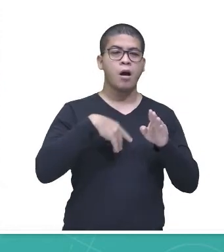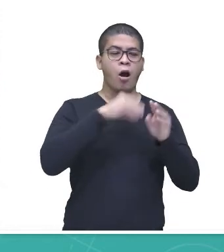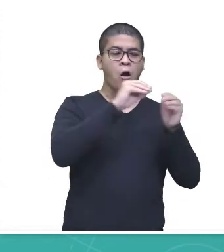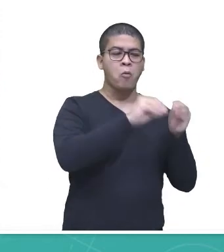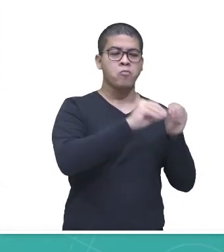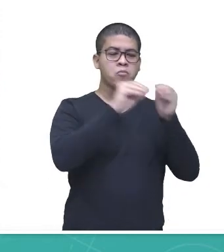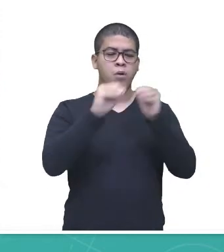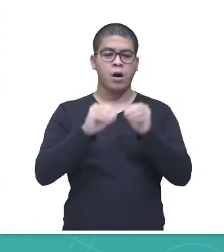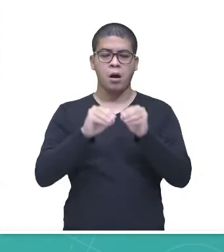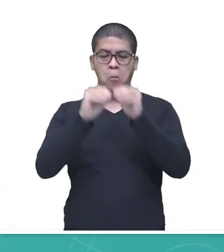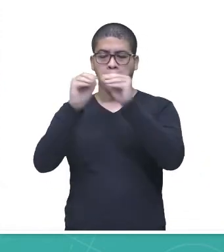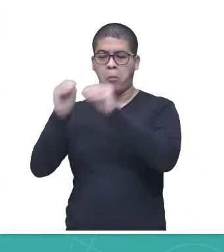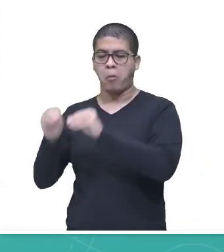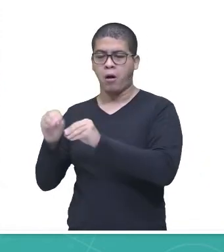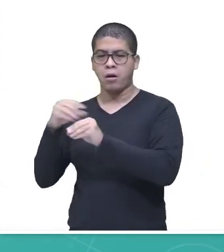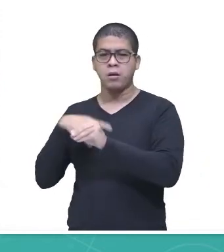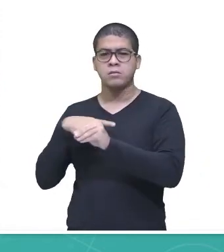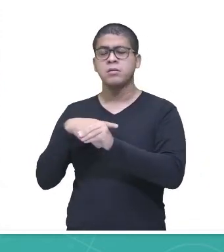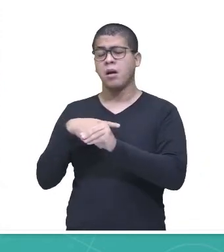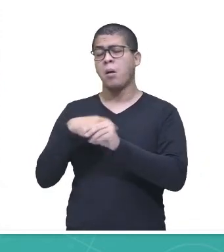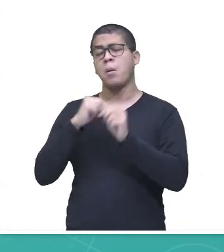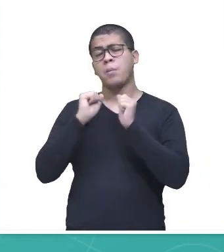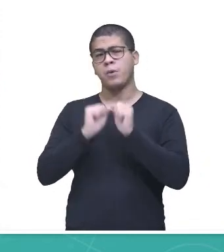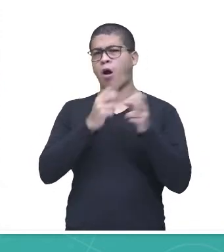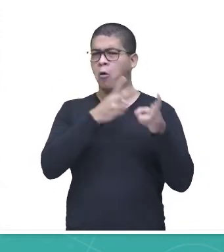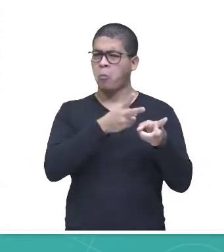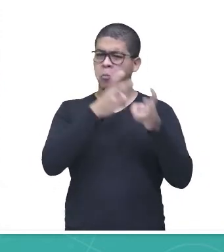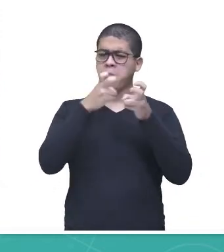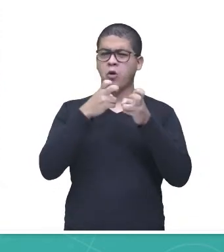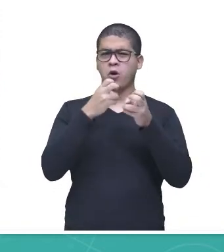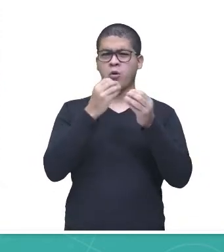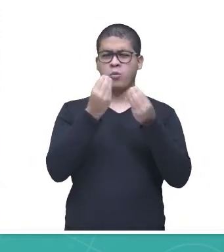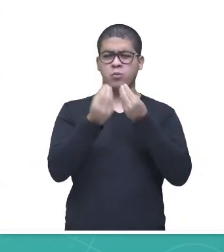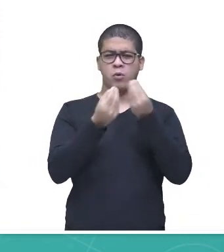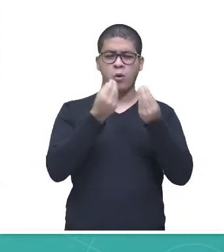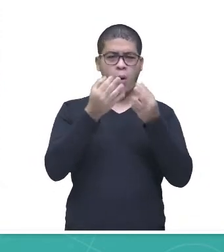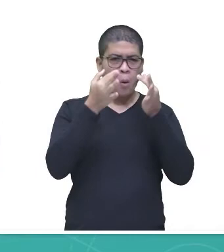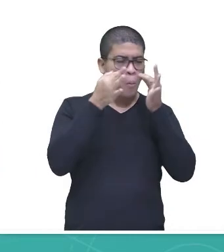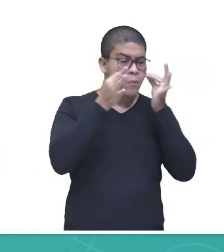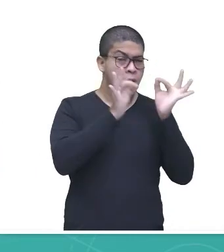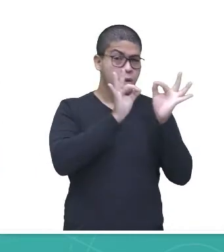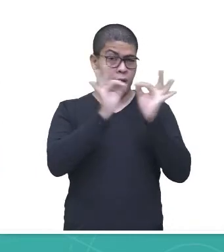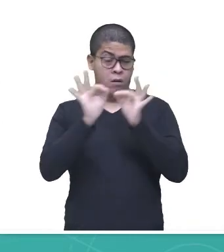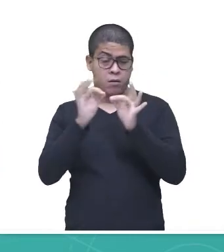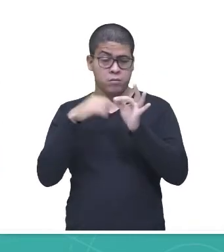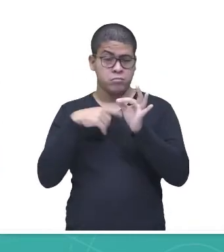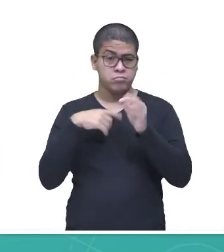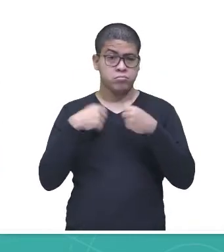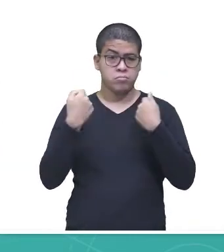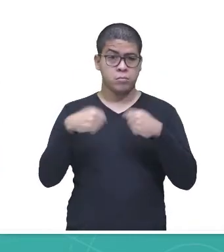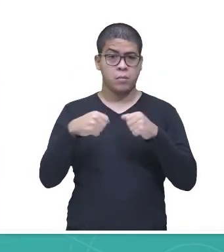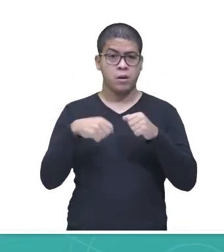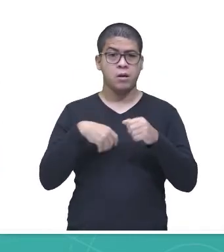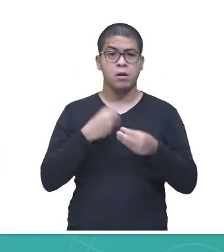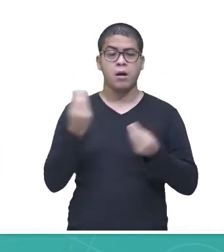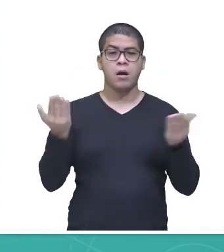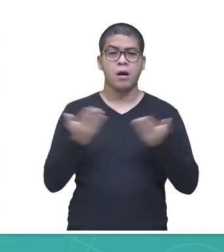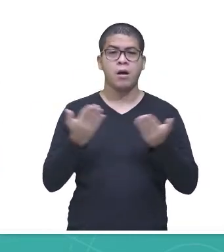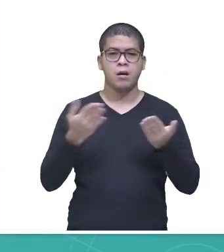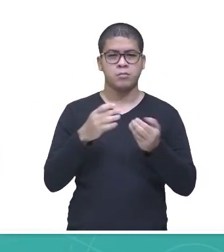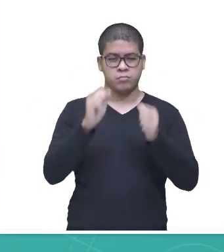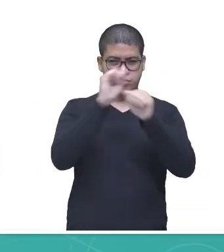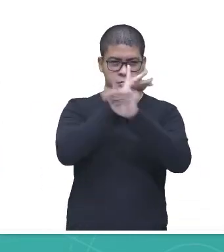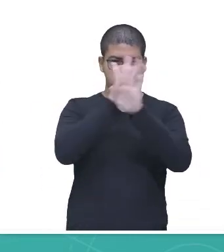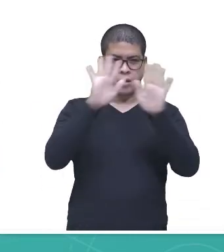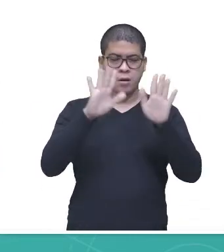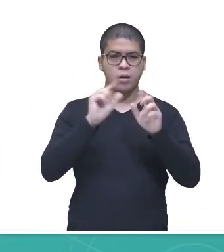mas também é bastante simples. É só a gente observar se o minuendo é menor do que o subtraindo. E agora, para a gente entender melhor,